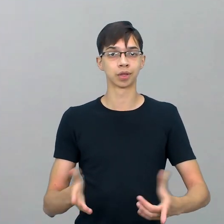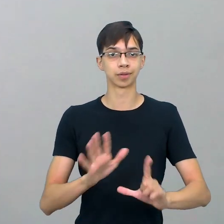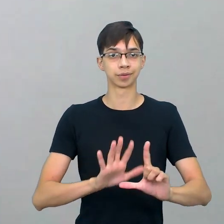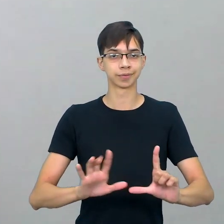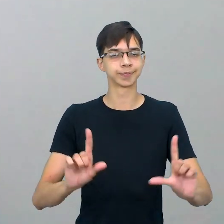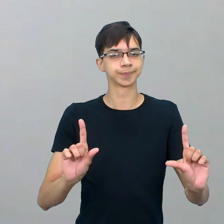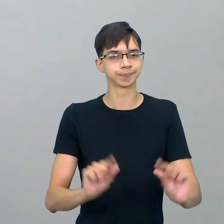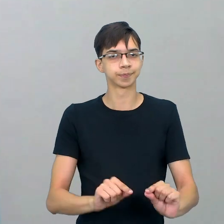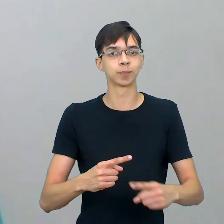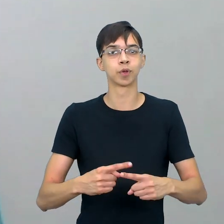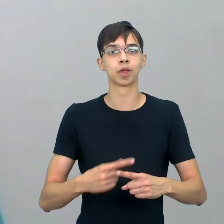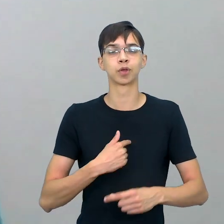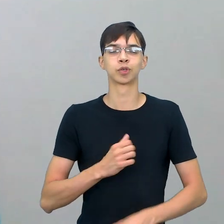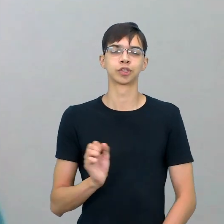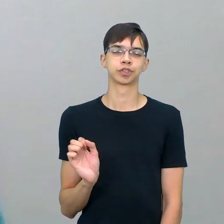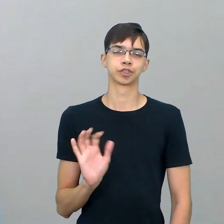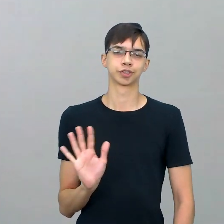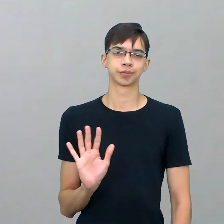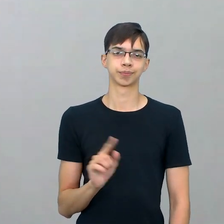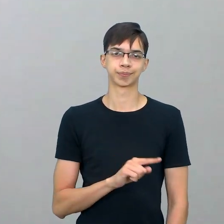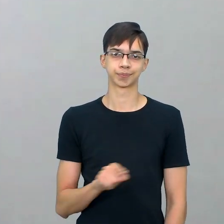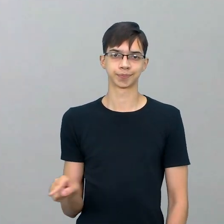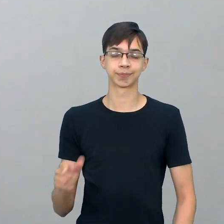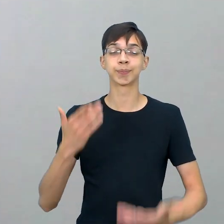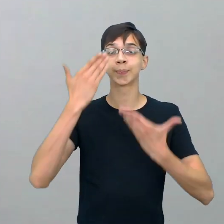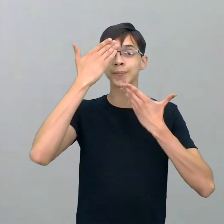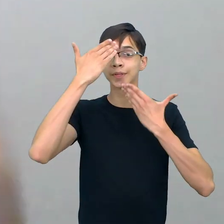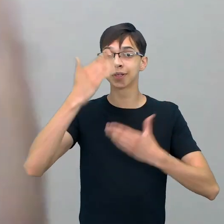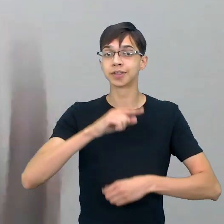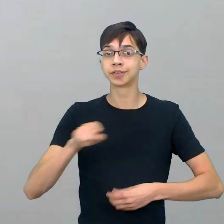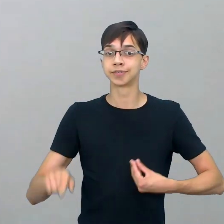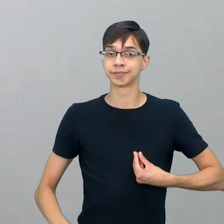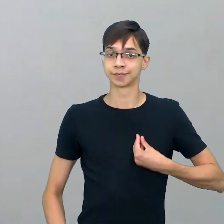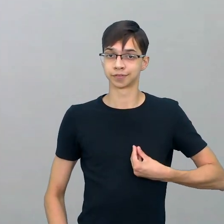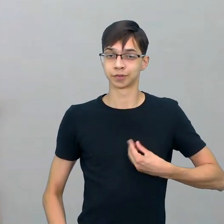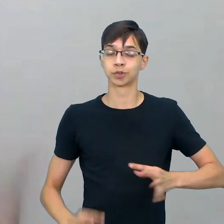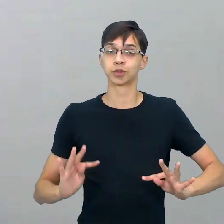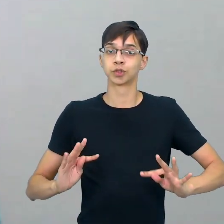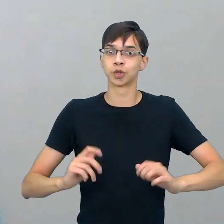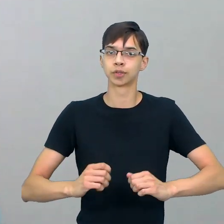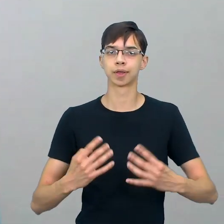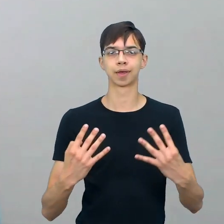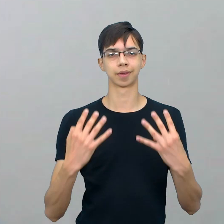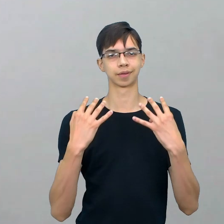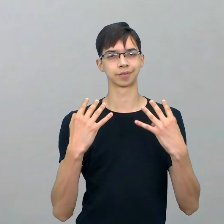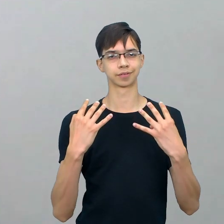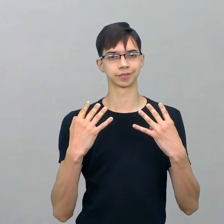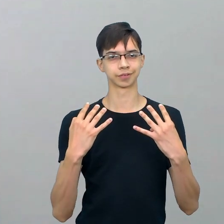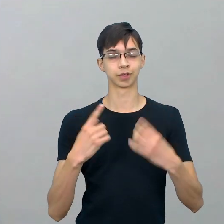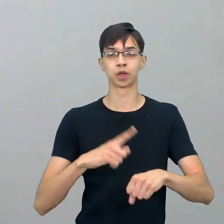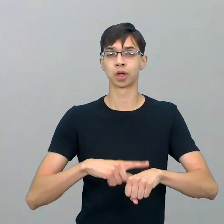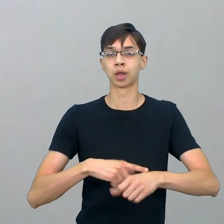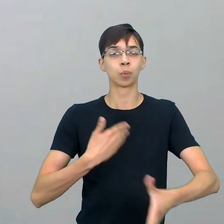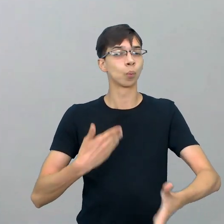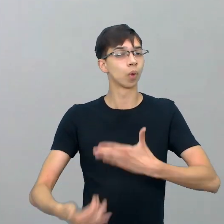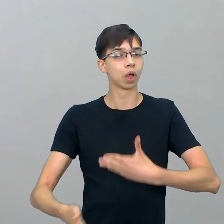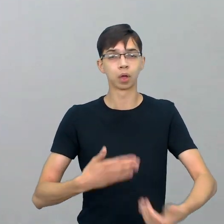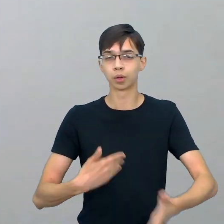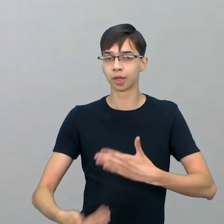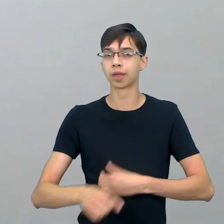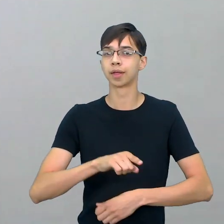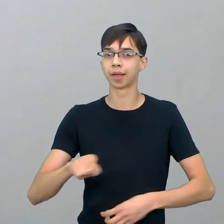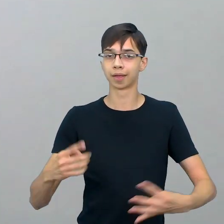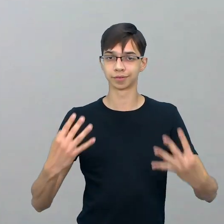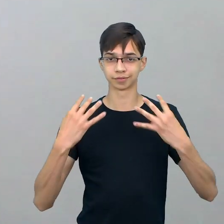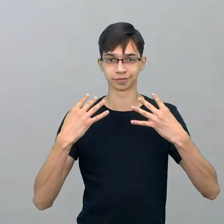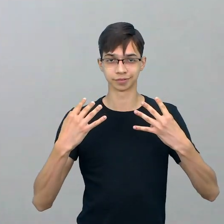me despedir. Agradeço aqui a presença de todos que estão aí assistindo, seja em qual horário estejam assistindo. Se